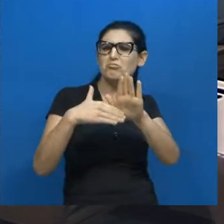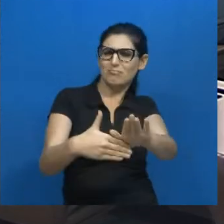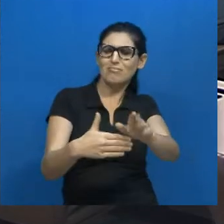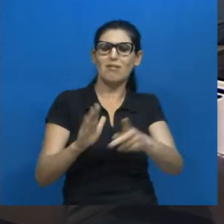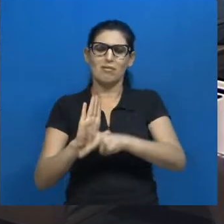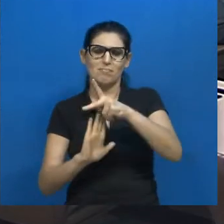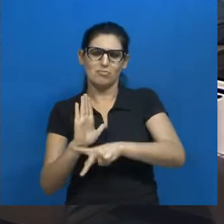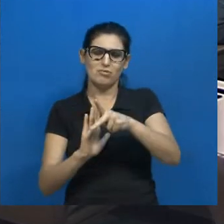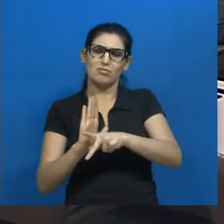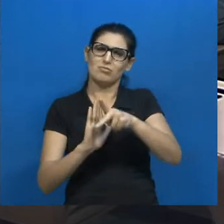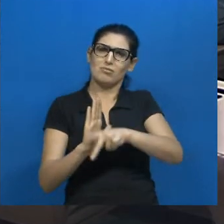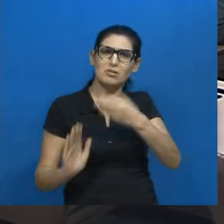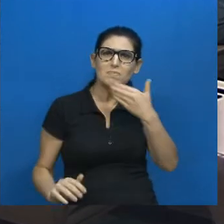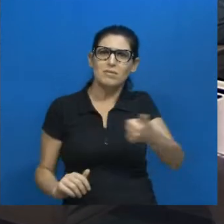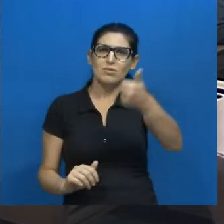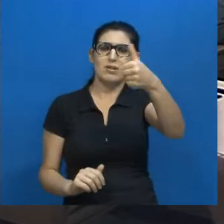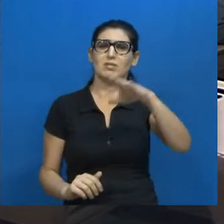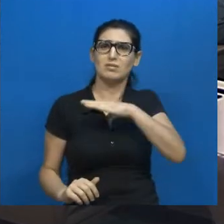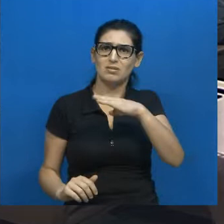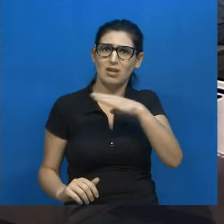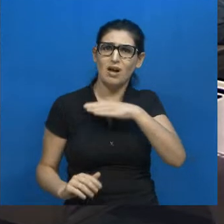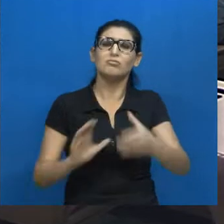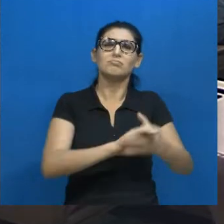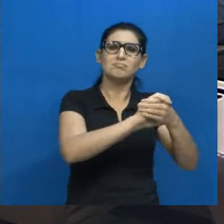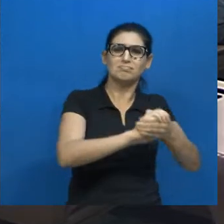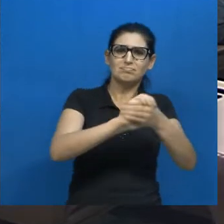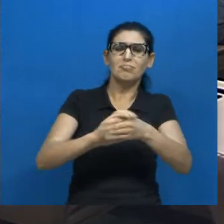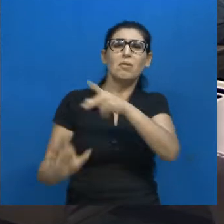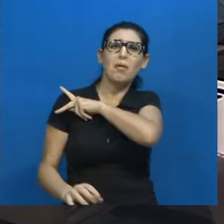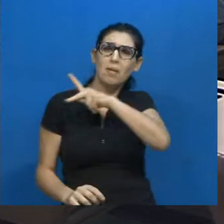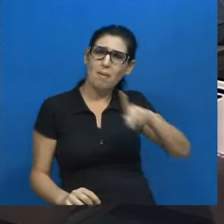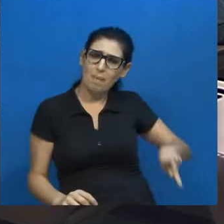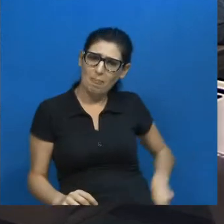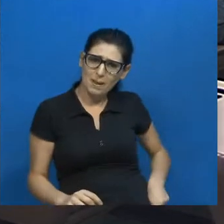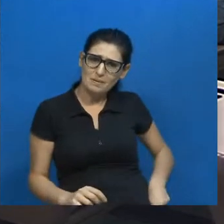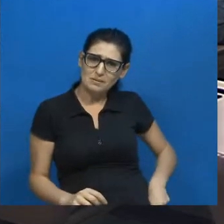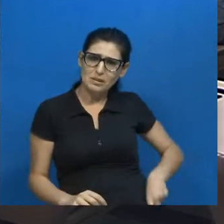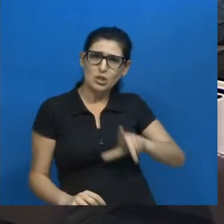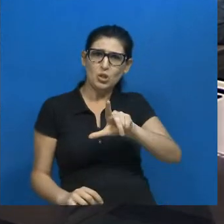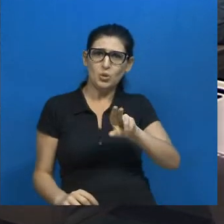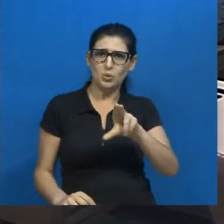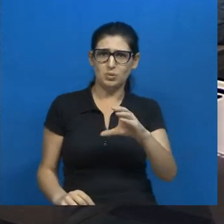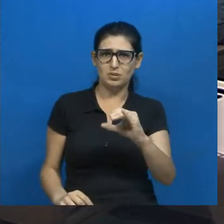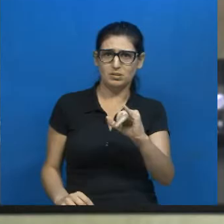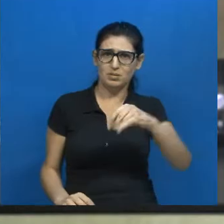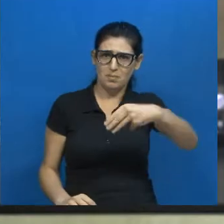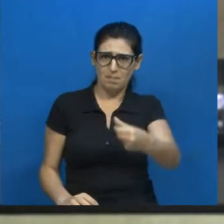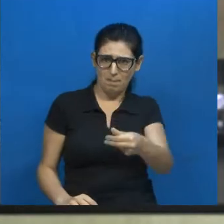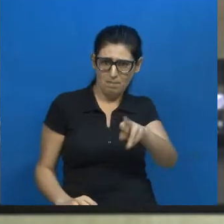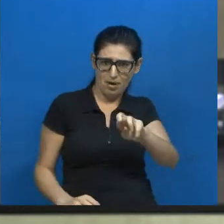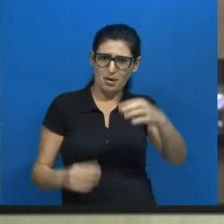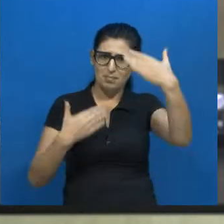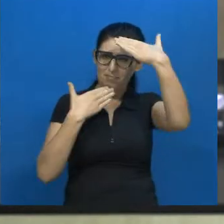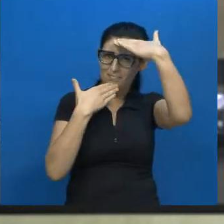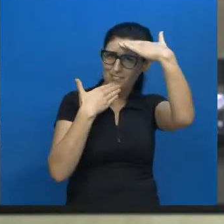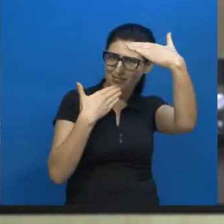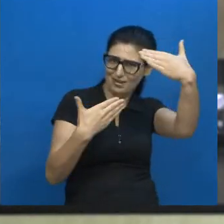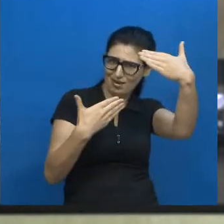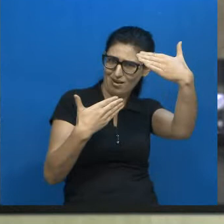melhoria. Cumprimento a todos na pessoa da presidente, a Lucimar. Obrigado por ceder o espaço para a